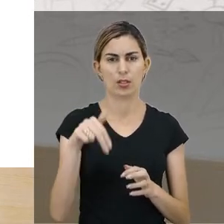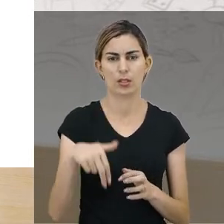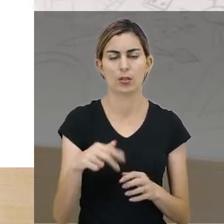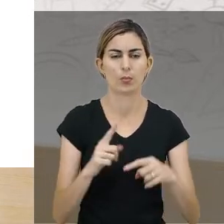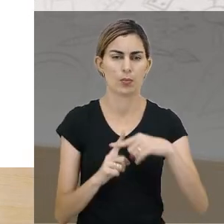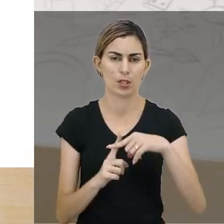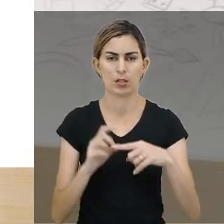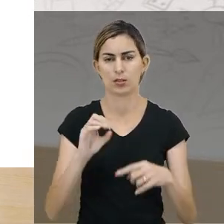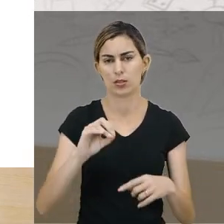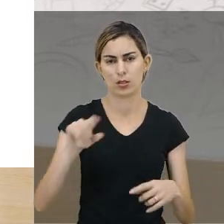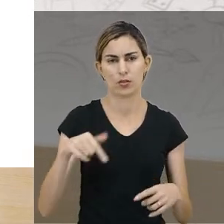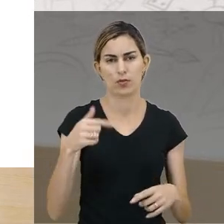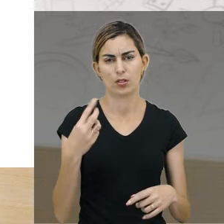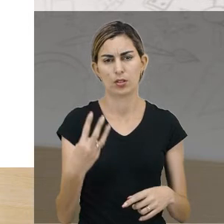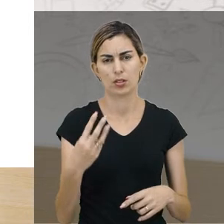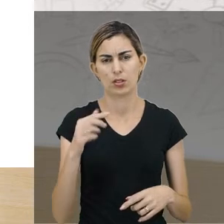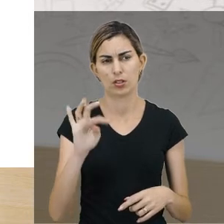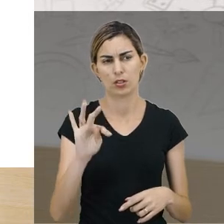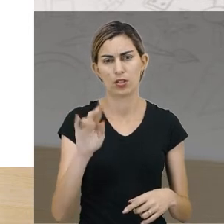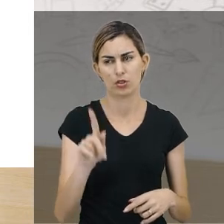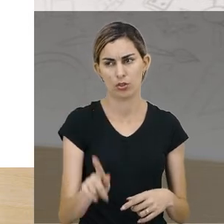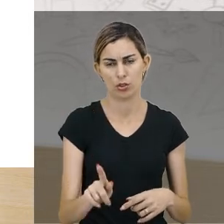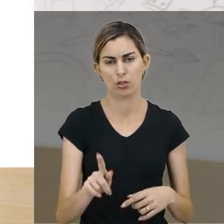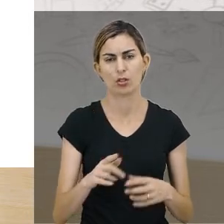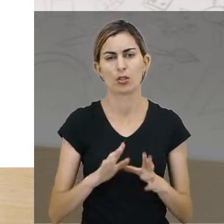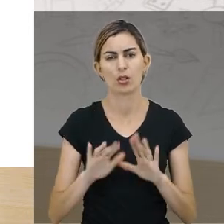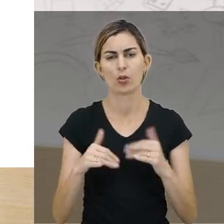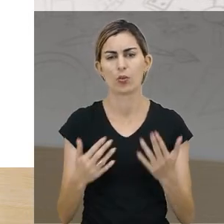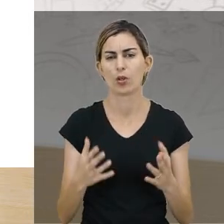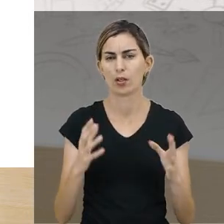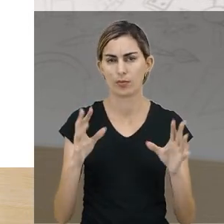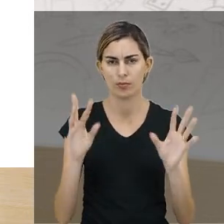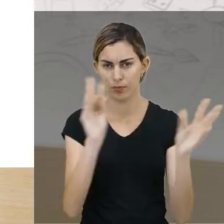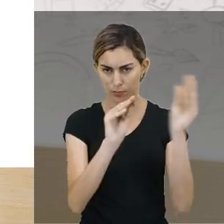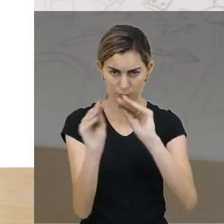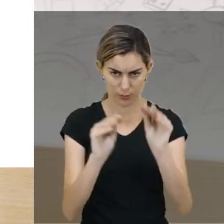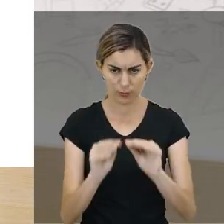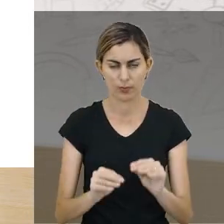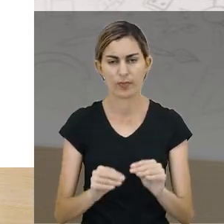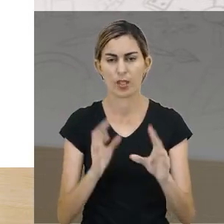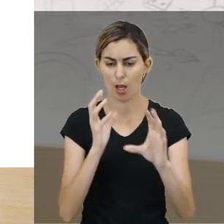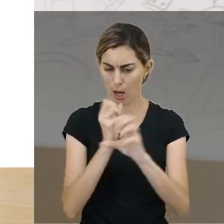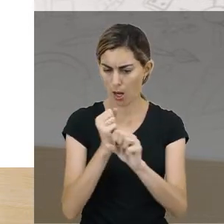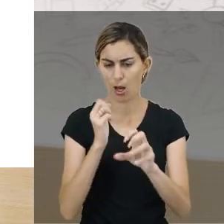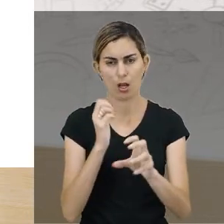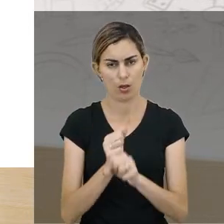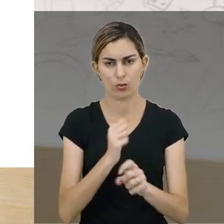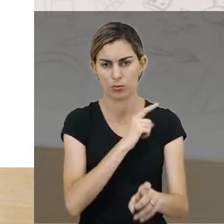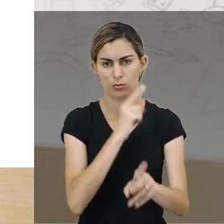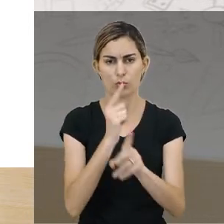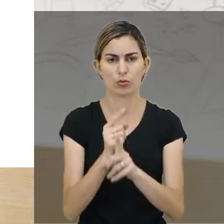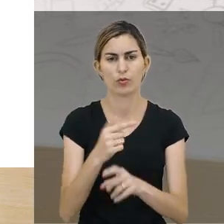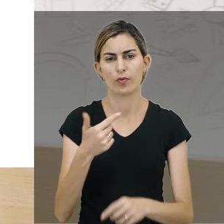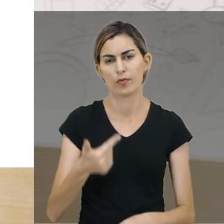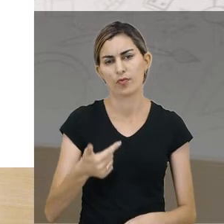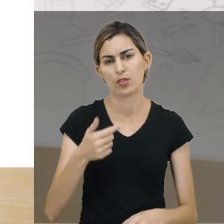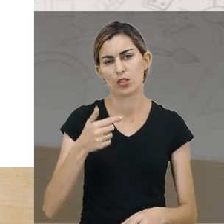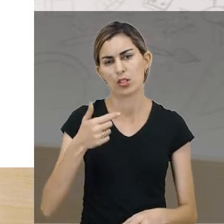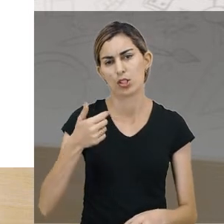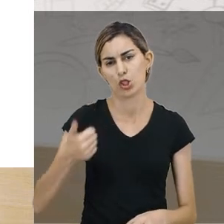0,7 TBN mais 0,3 TG. Então, com os dados fornecidos, o cálculo encontrado foi